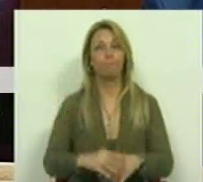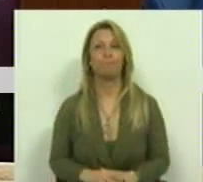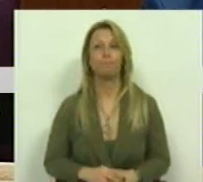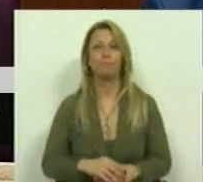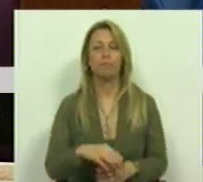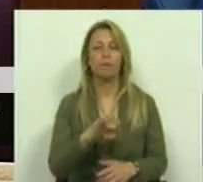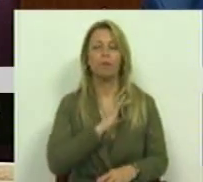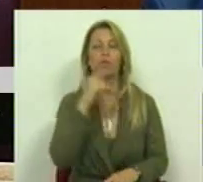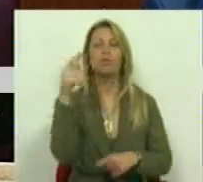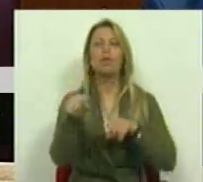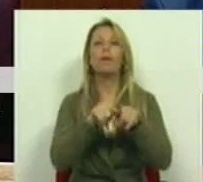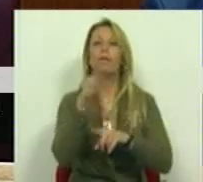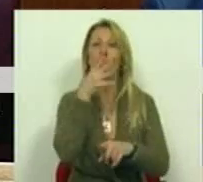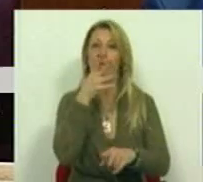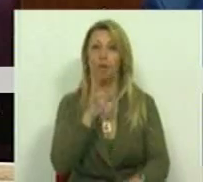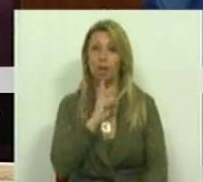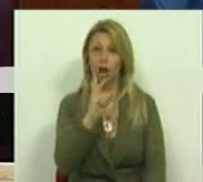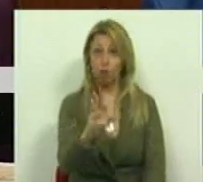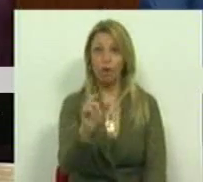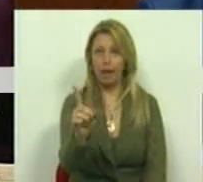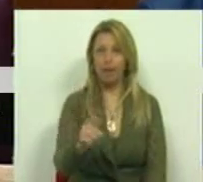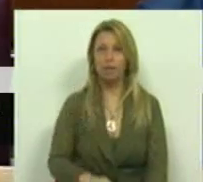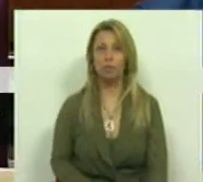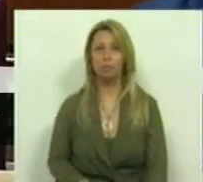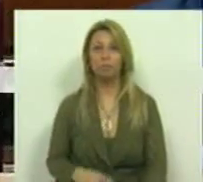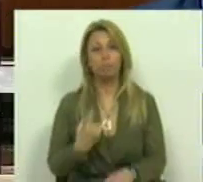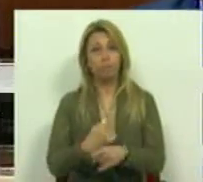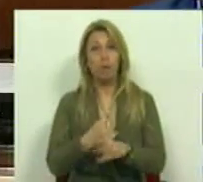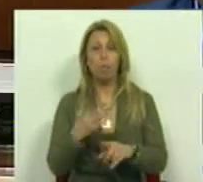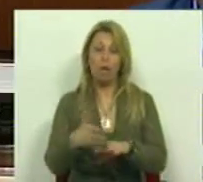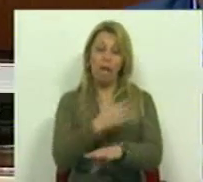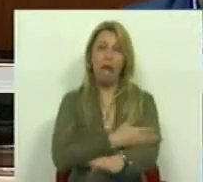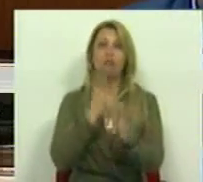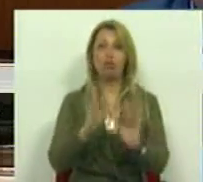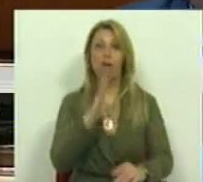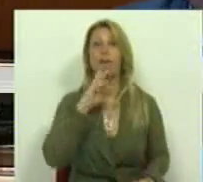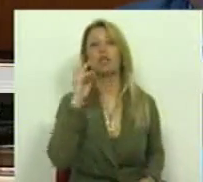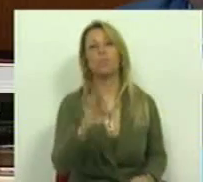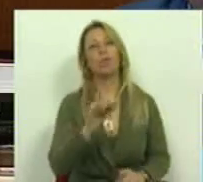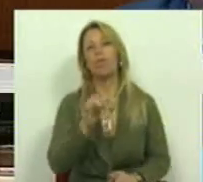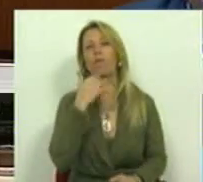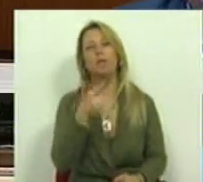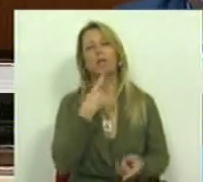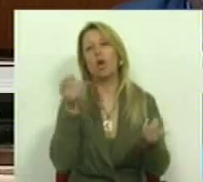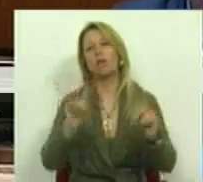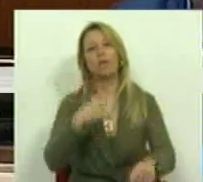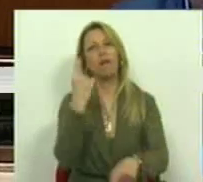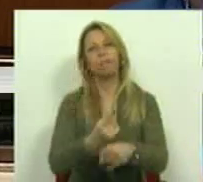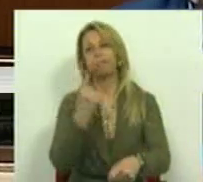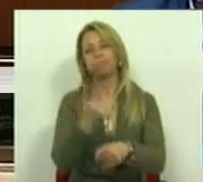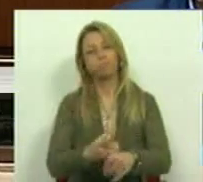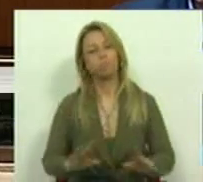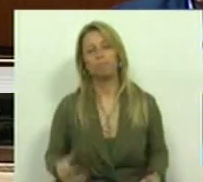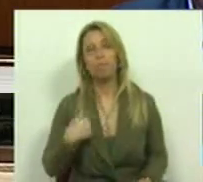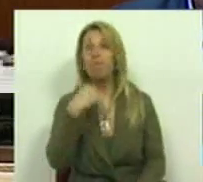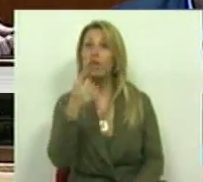Sr. Deputado, respondo a isso, além daquilo que já aqui respondi, portanto não vou repisar o que está pisado, com uma boa